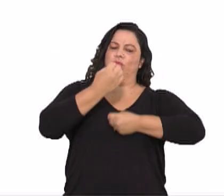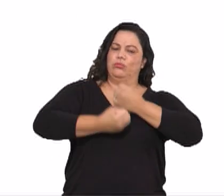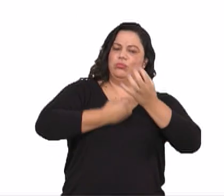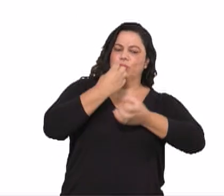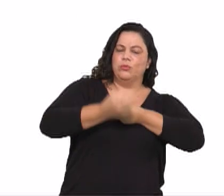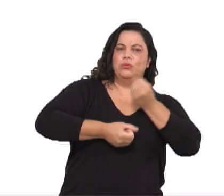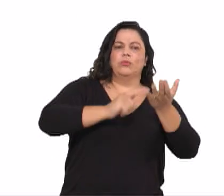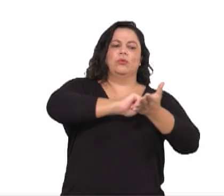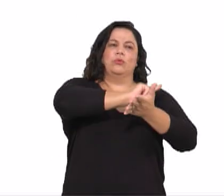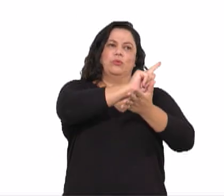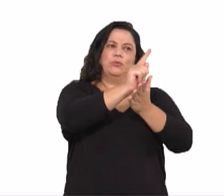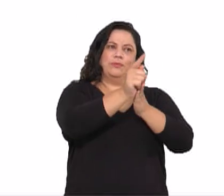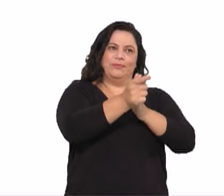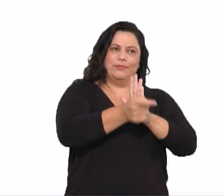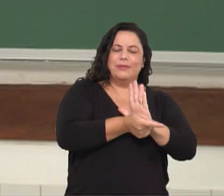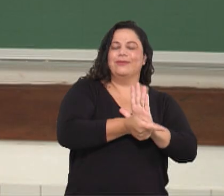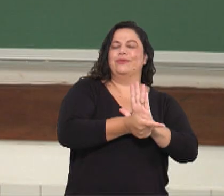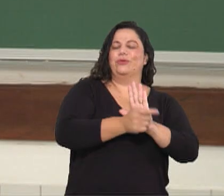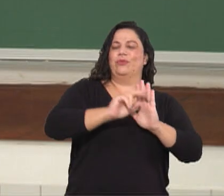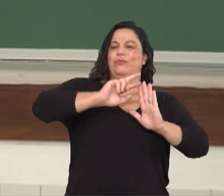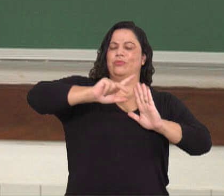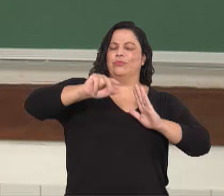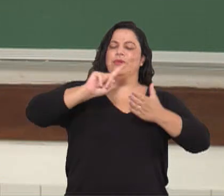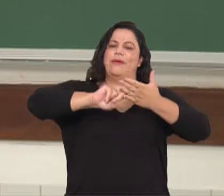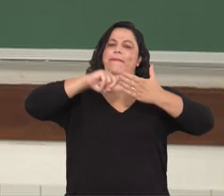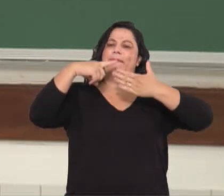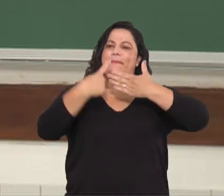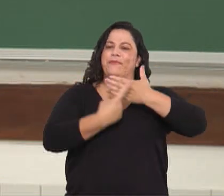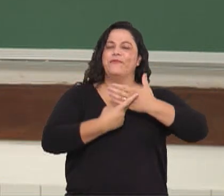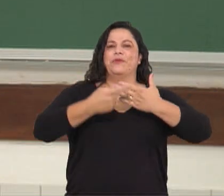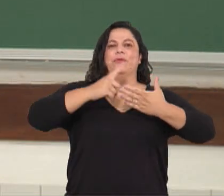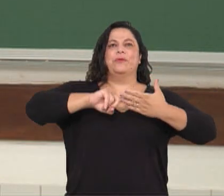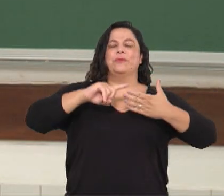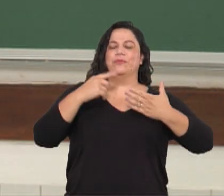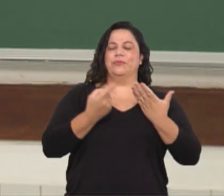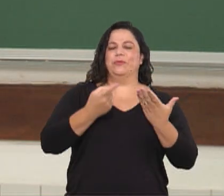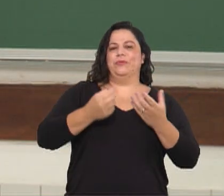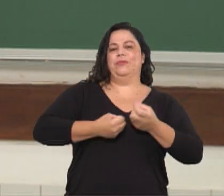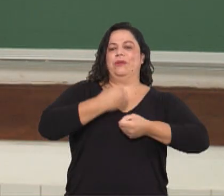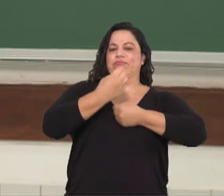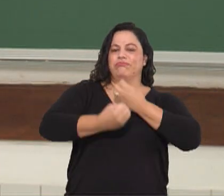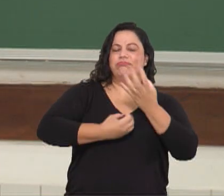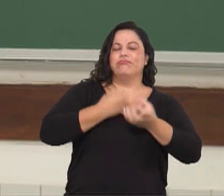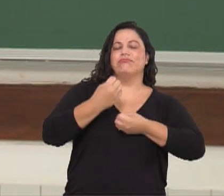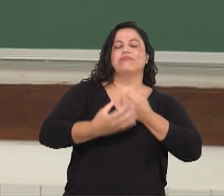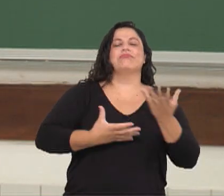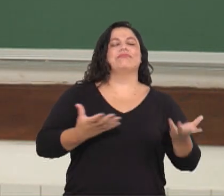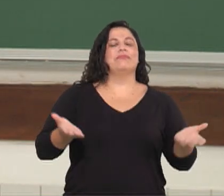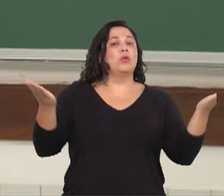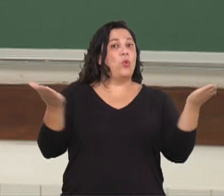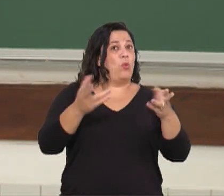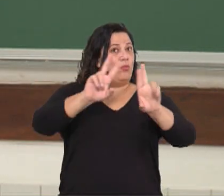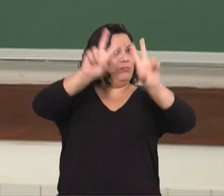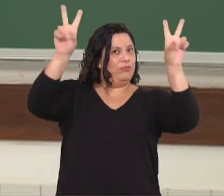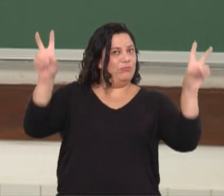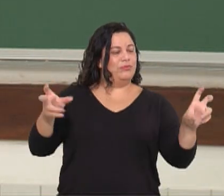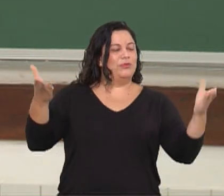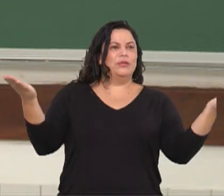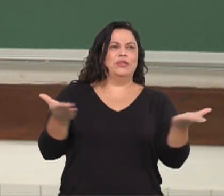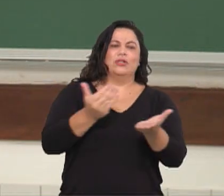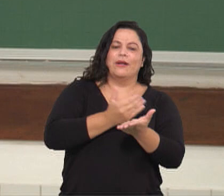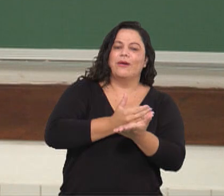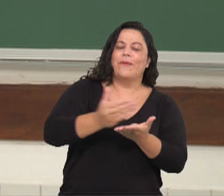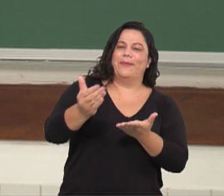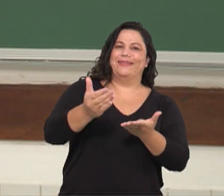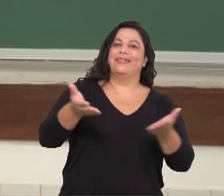no gênero poema. Tudo isso é o nosso assunto de hoje. Para a gente começar esquentando, já